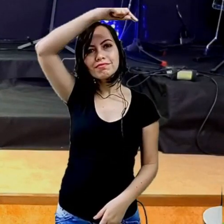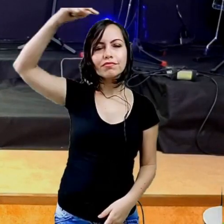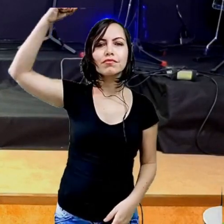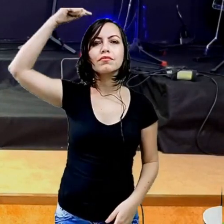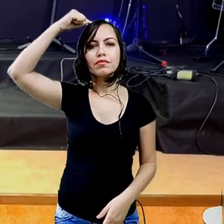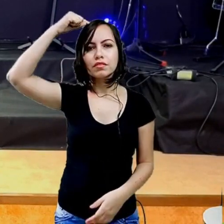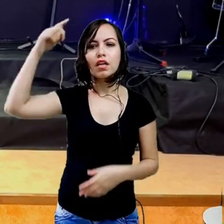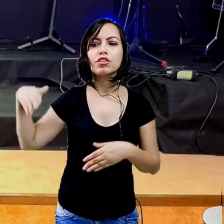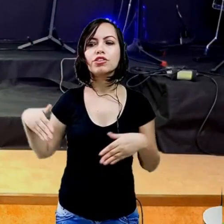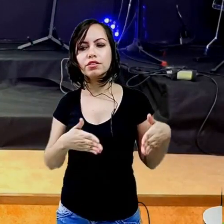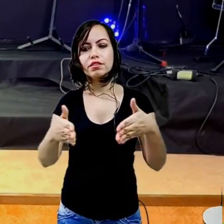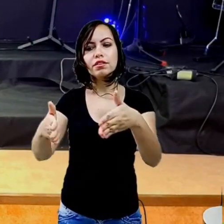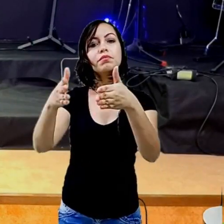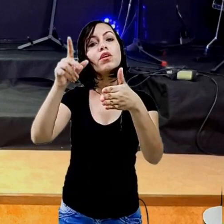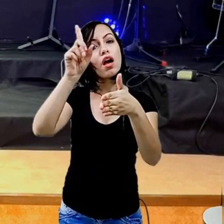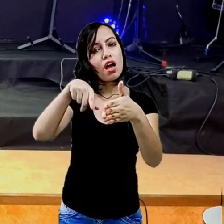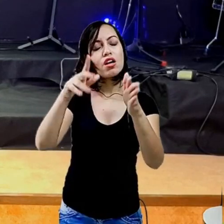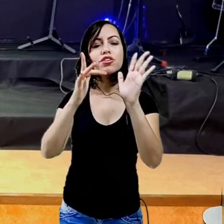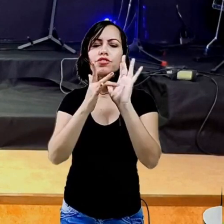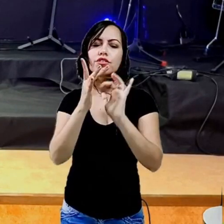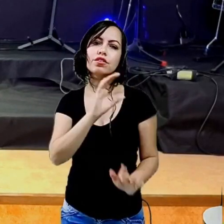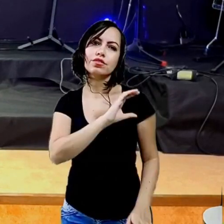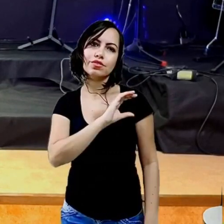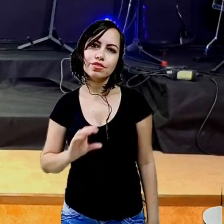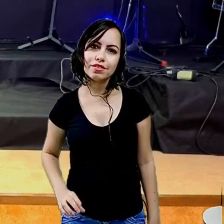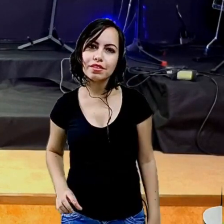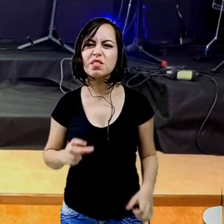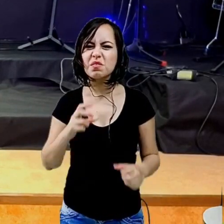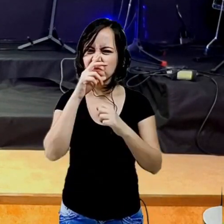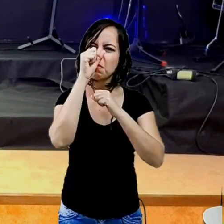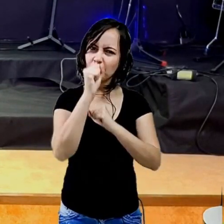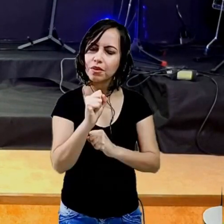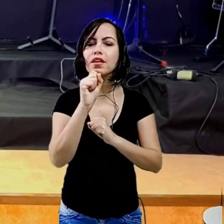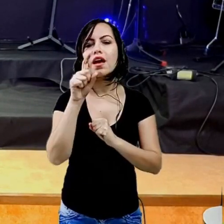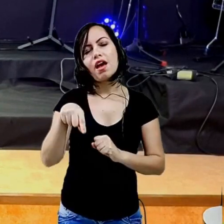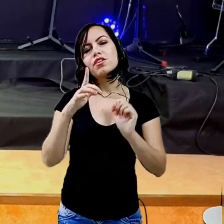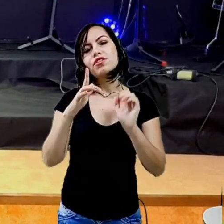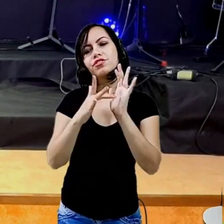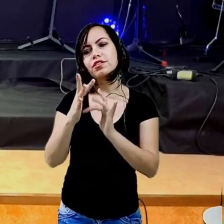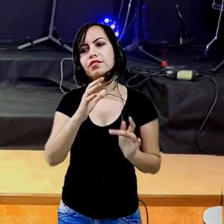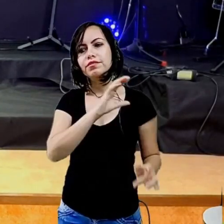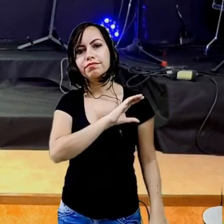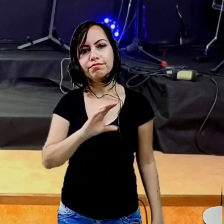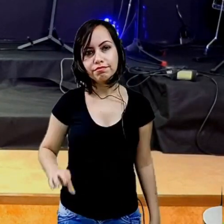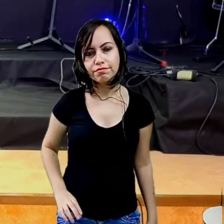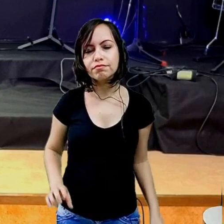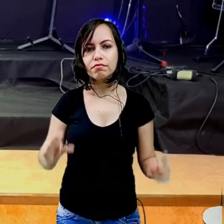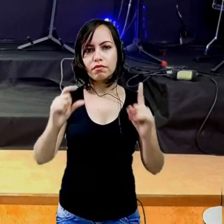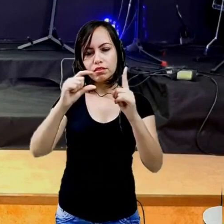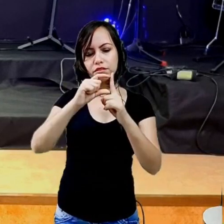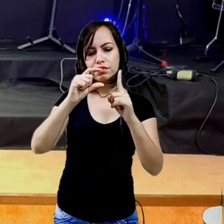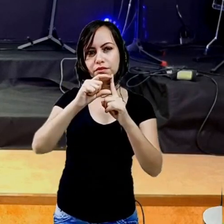Esse caminho é Jesus Cristo. Esse poder é Jesus Cristo. A palavra de